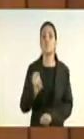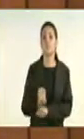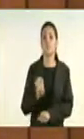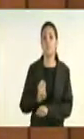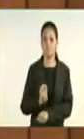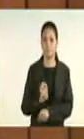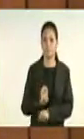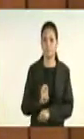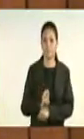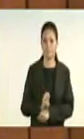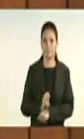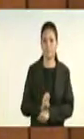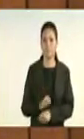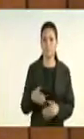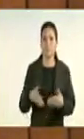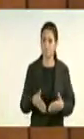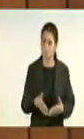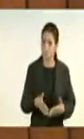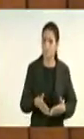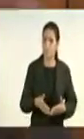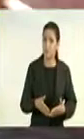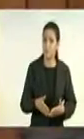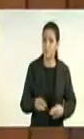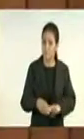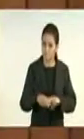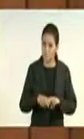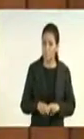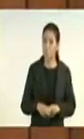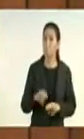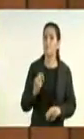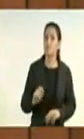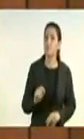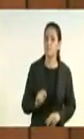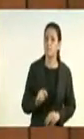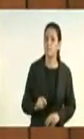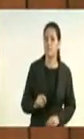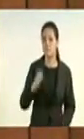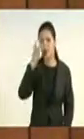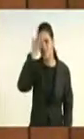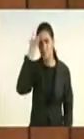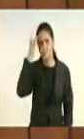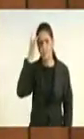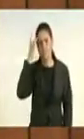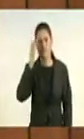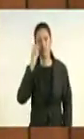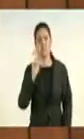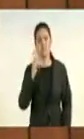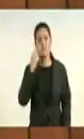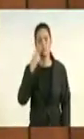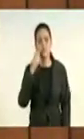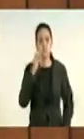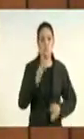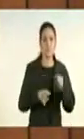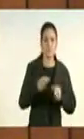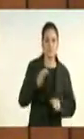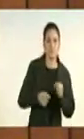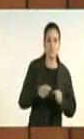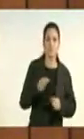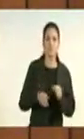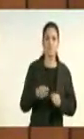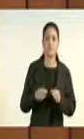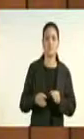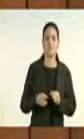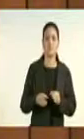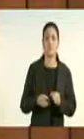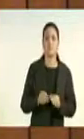senhor presidente, que os operadores do direito, sejam eles membros oriundos